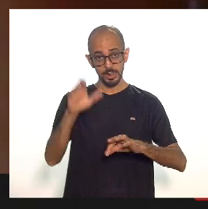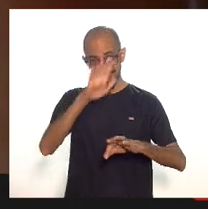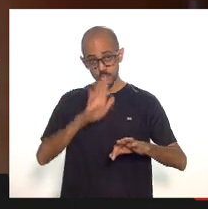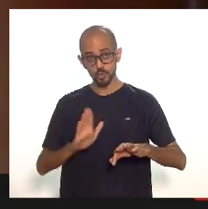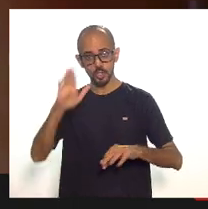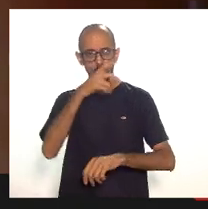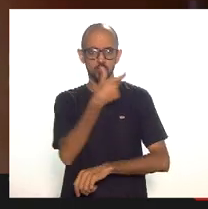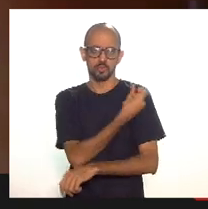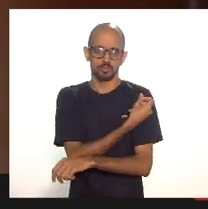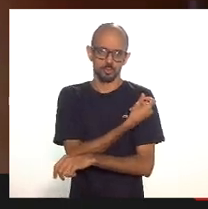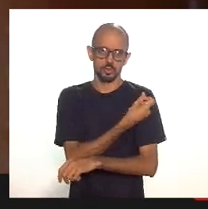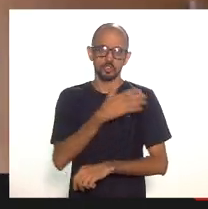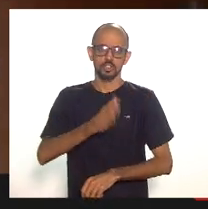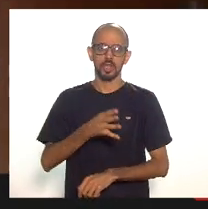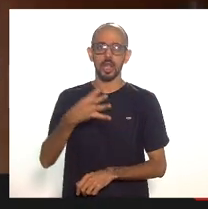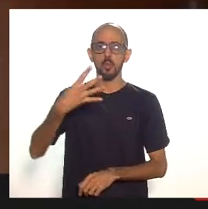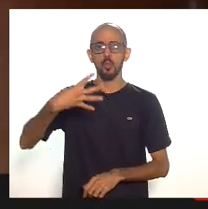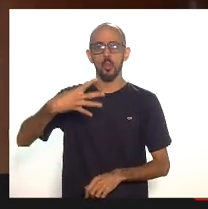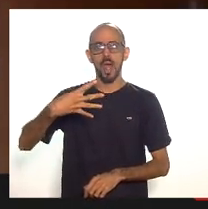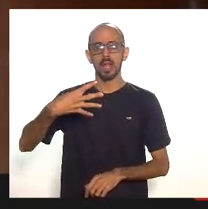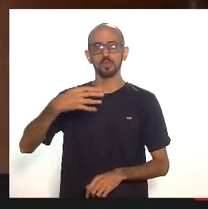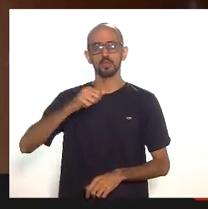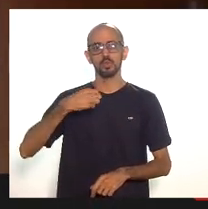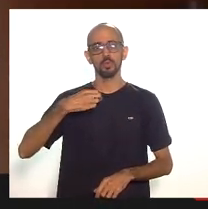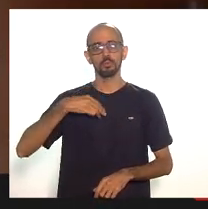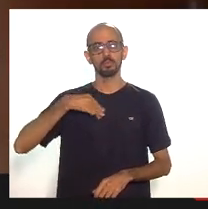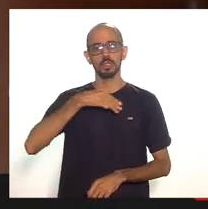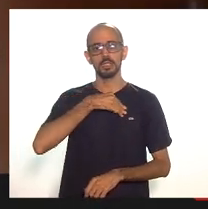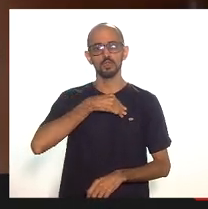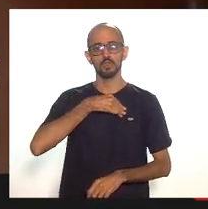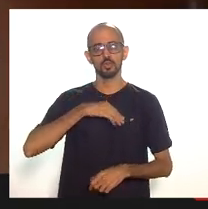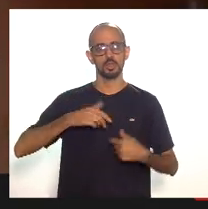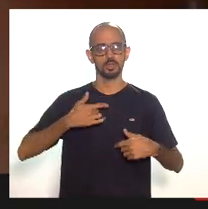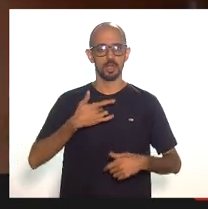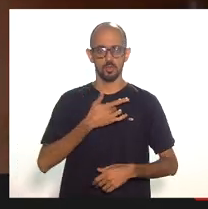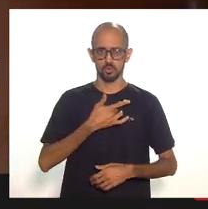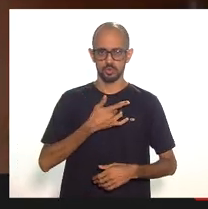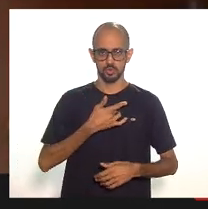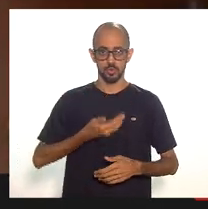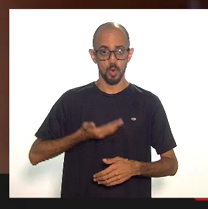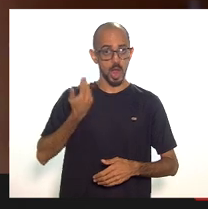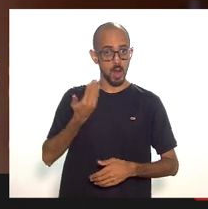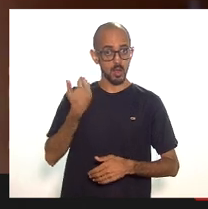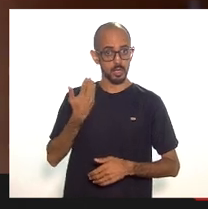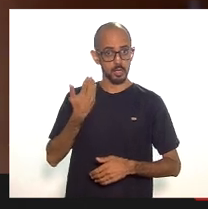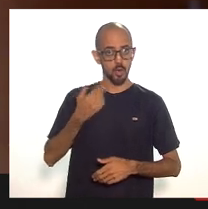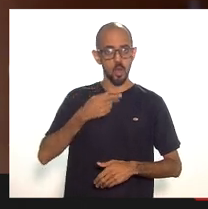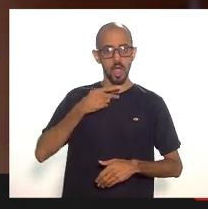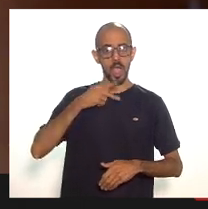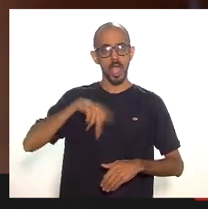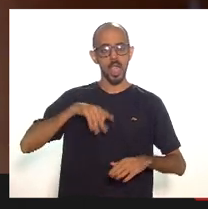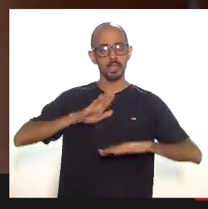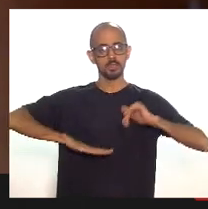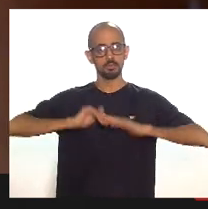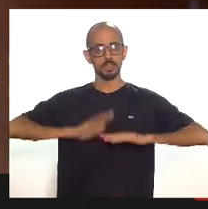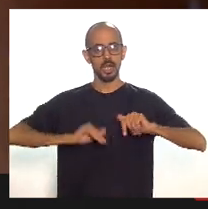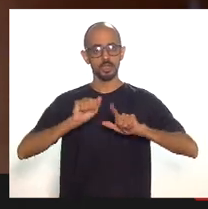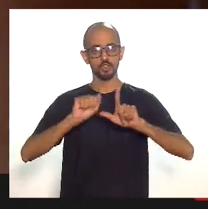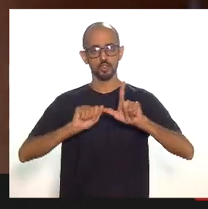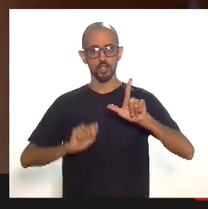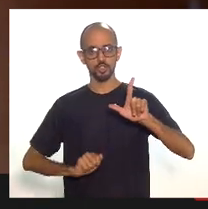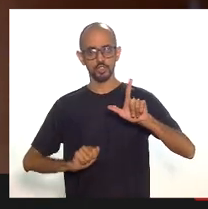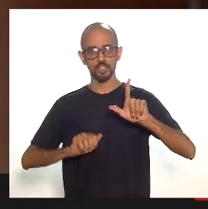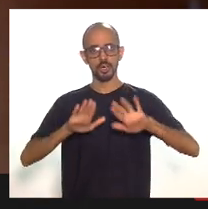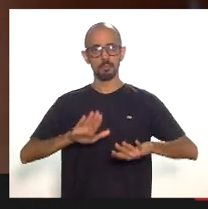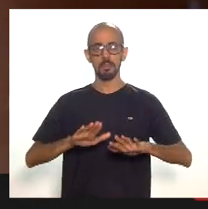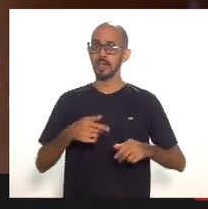no quarto ministro da Saúde, isso não foi possível. O anterior, inclusive, era tido e havido como especialista em logística, mas, como disse ontem